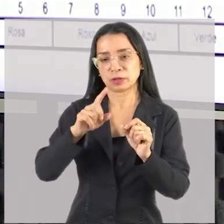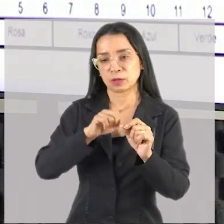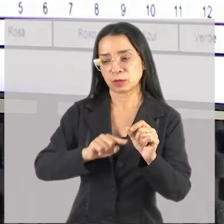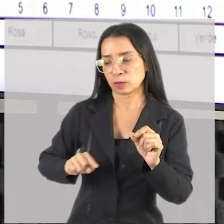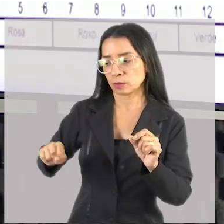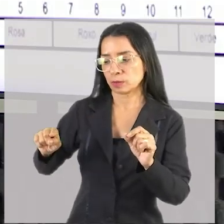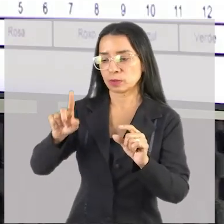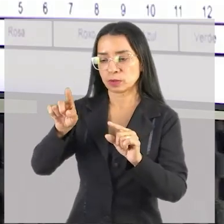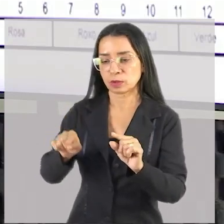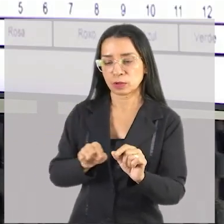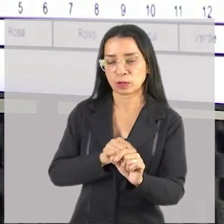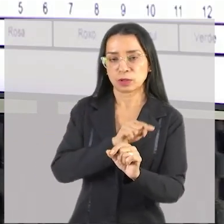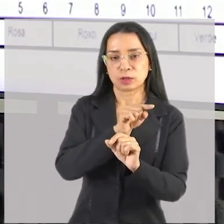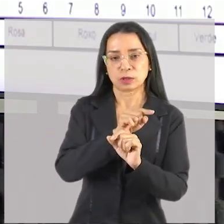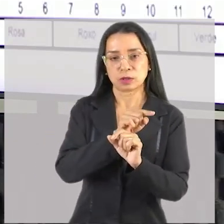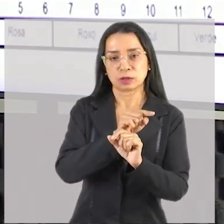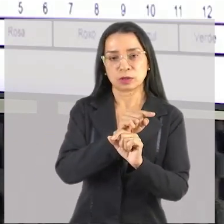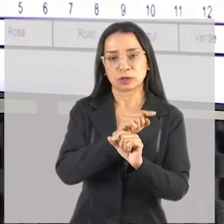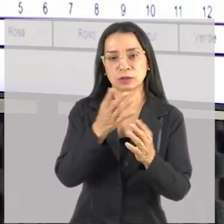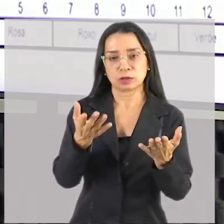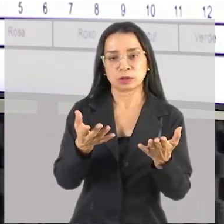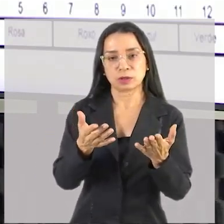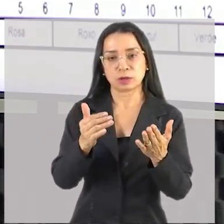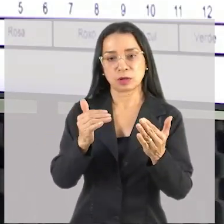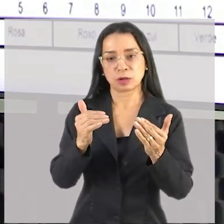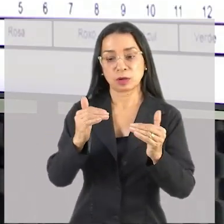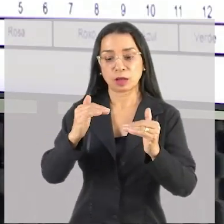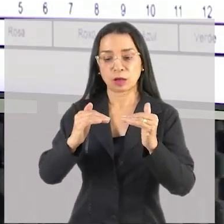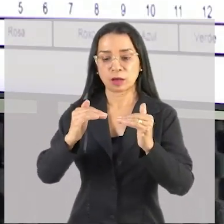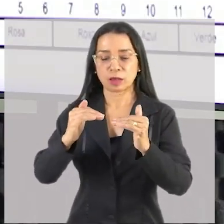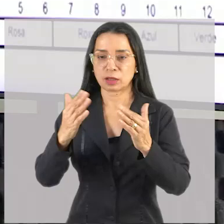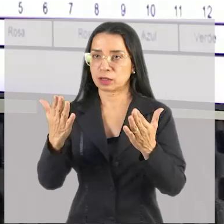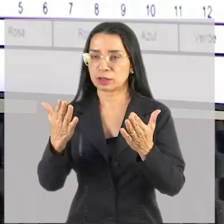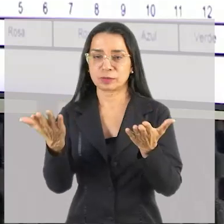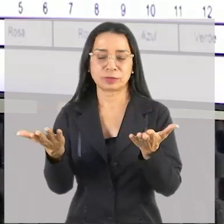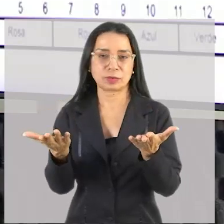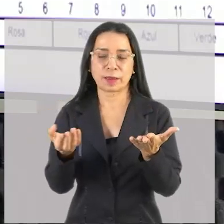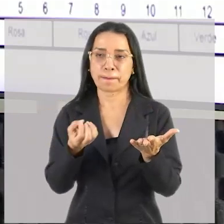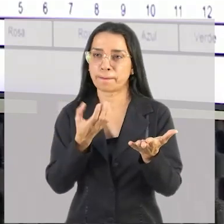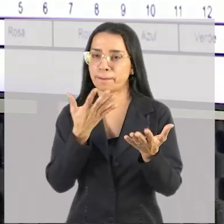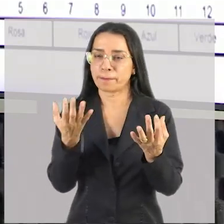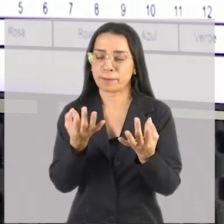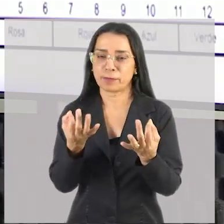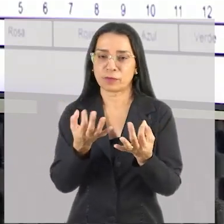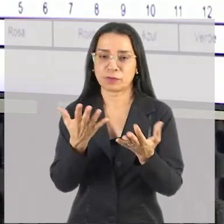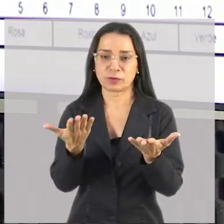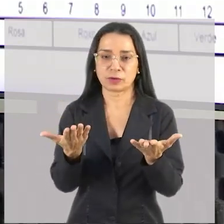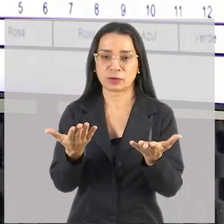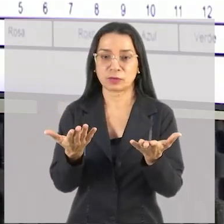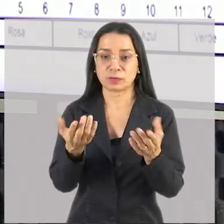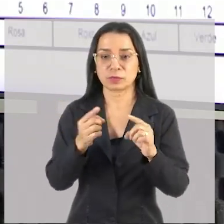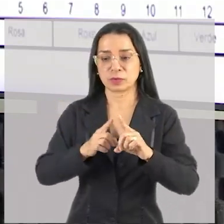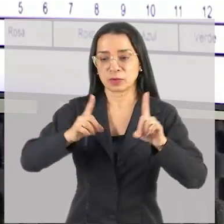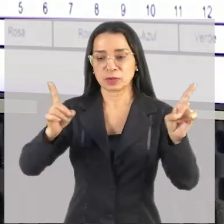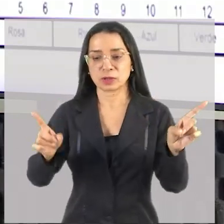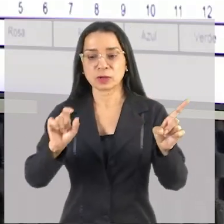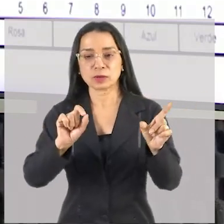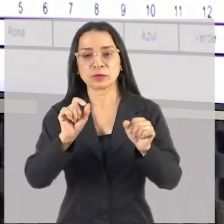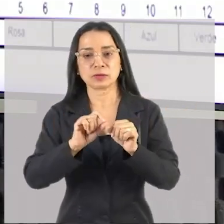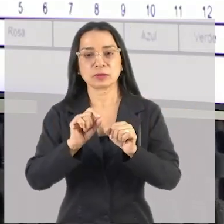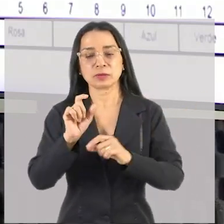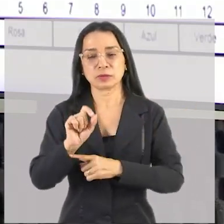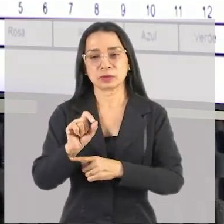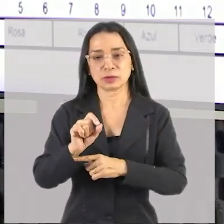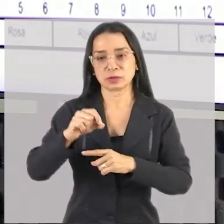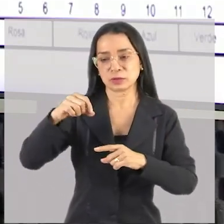mais H+. Gente, o equilíbrio é fantástico, olha. Ele sempre vai reverter o que você fizer com ele.